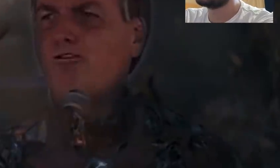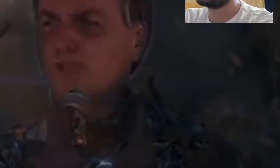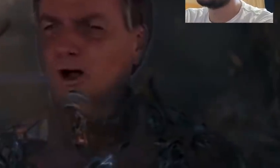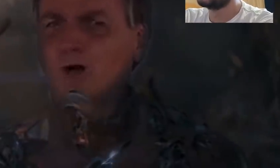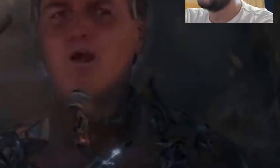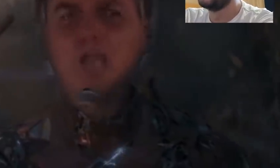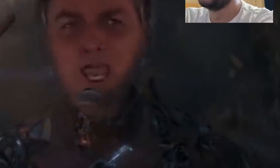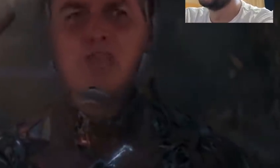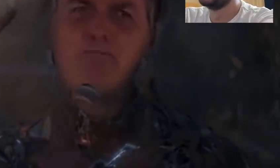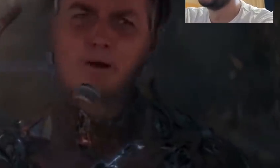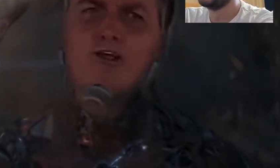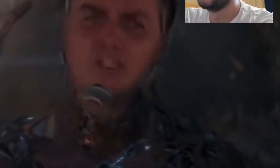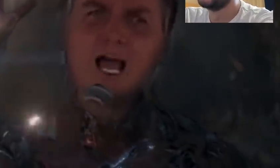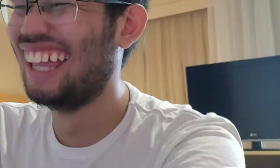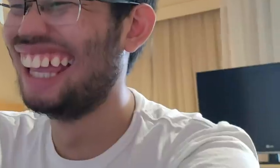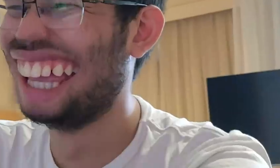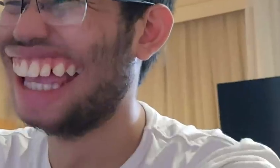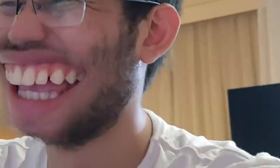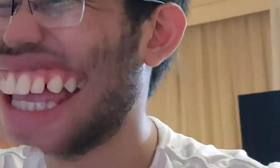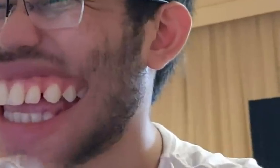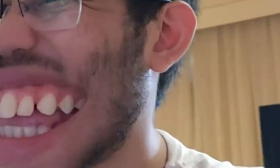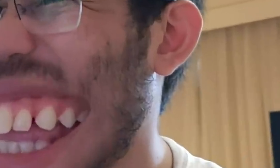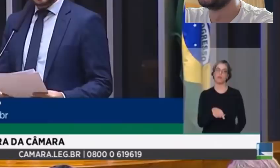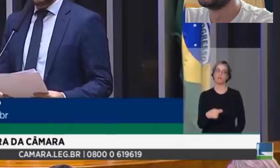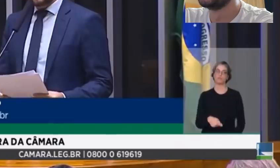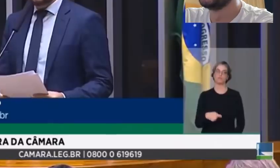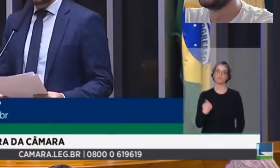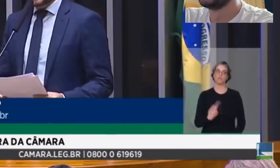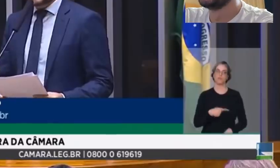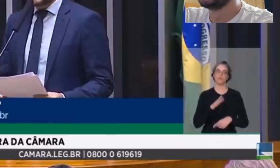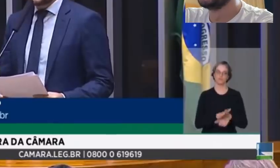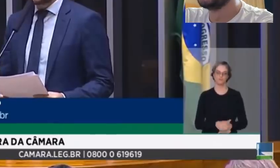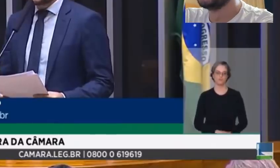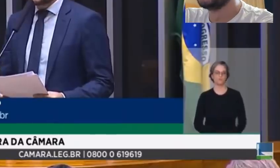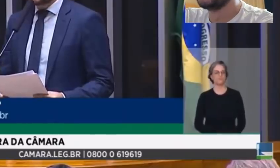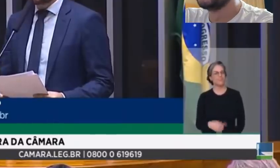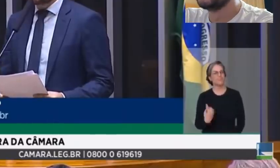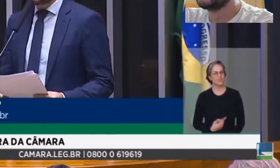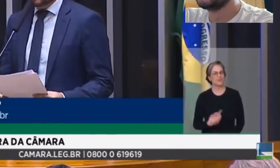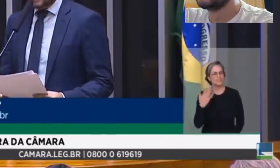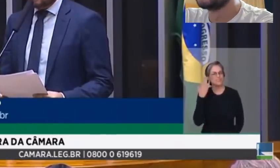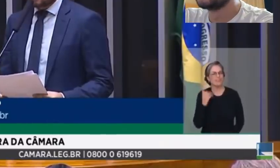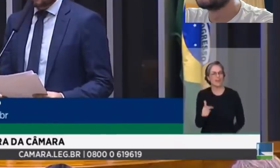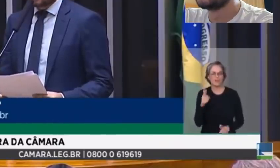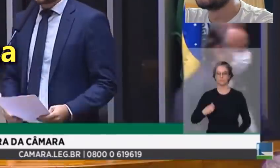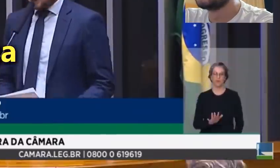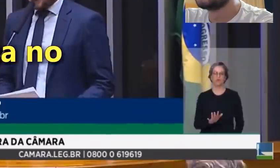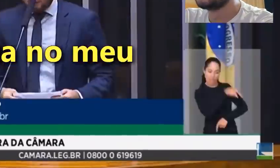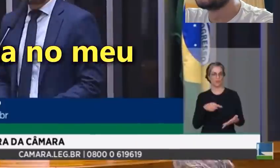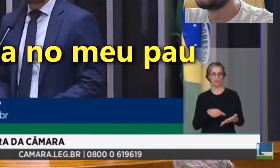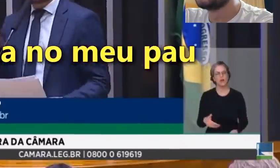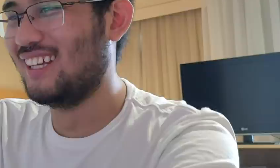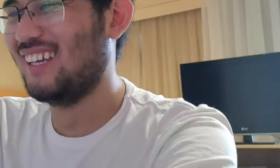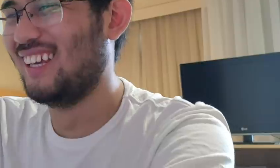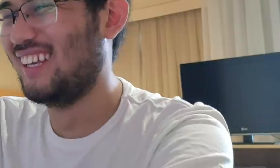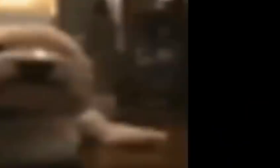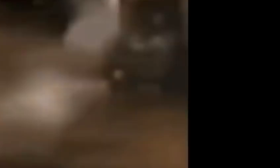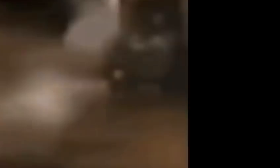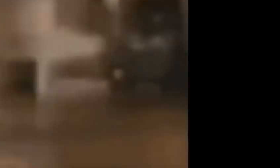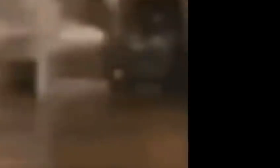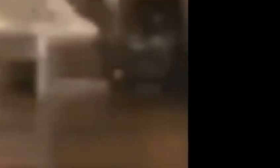Eu sou imbrochável. Todos sabem que nós vivemos uma crise institucional. Pega no meu pau.